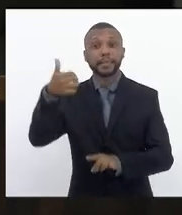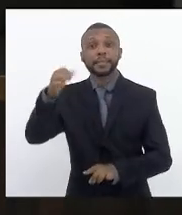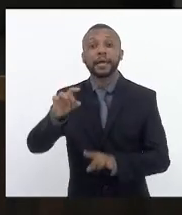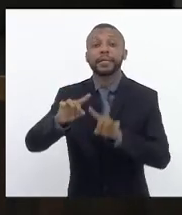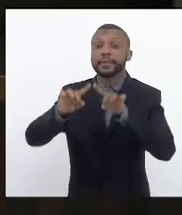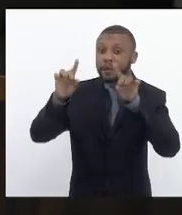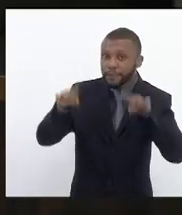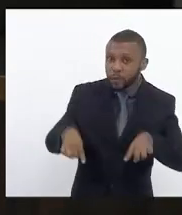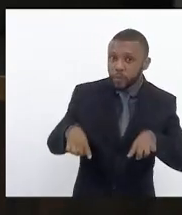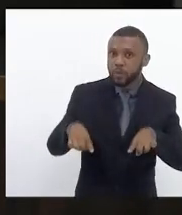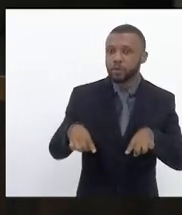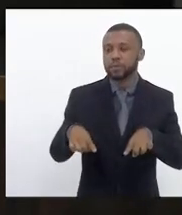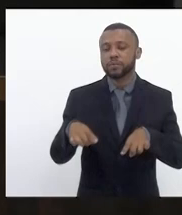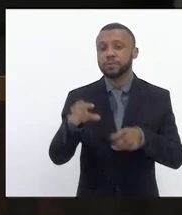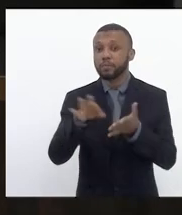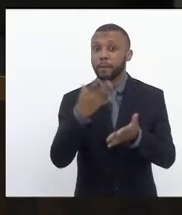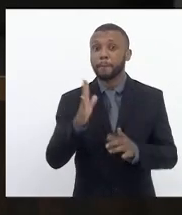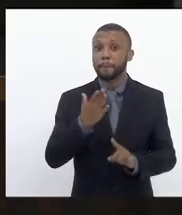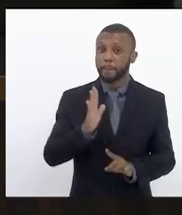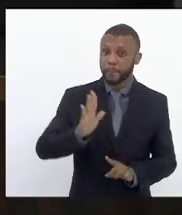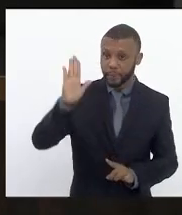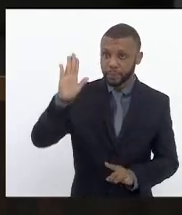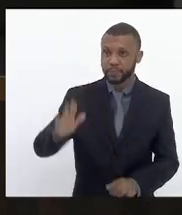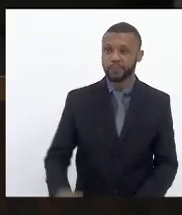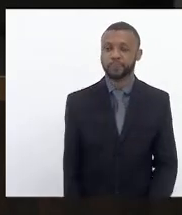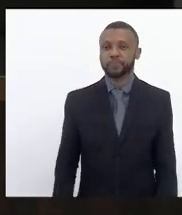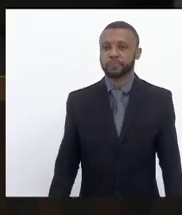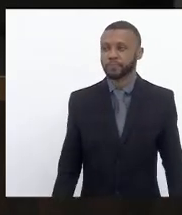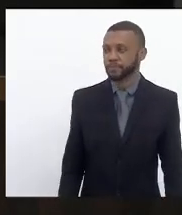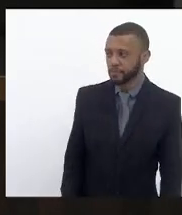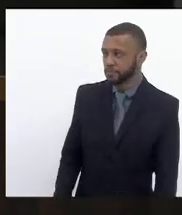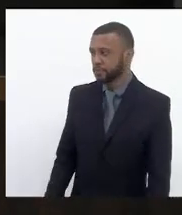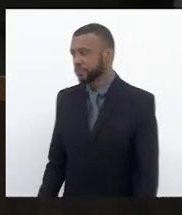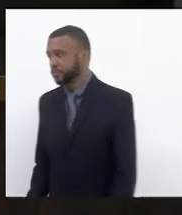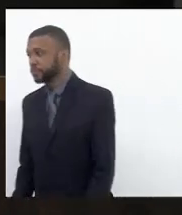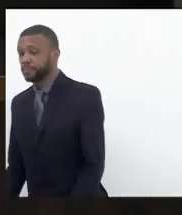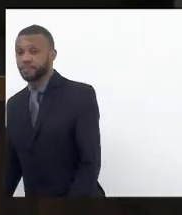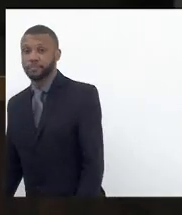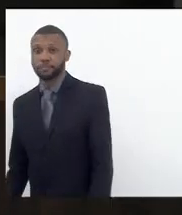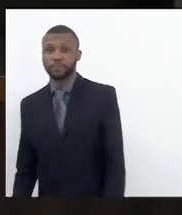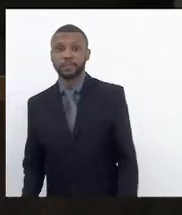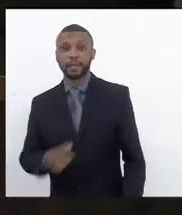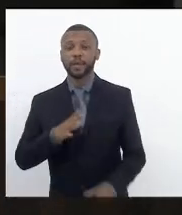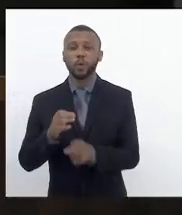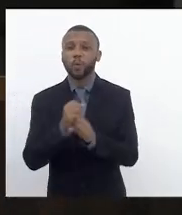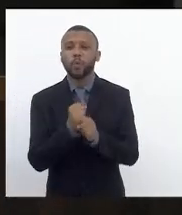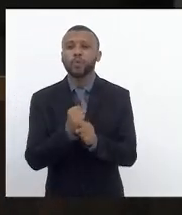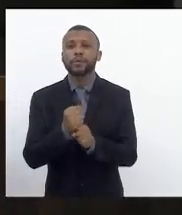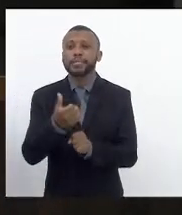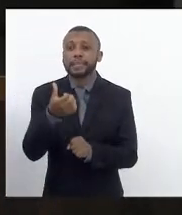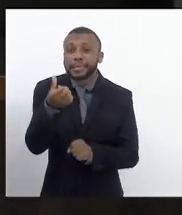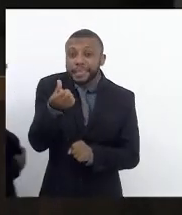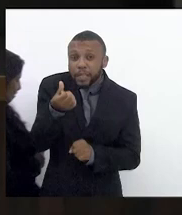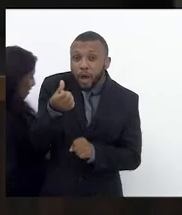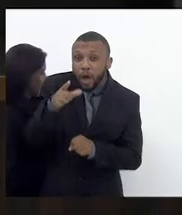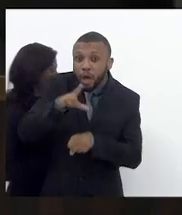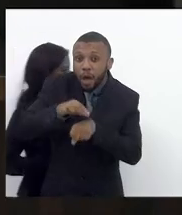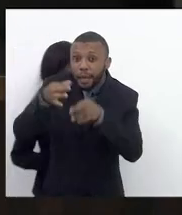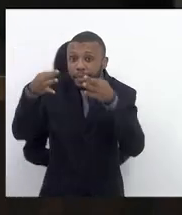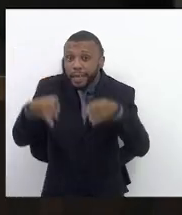servidores e mais a fala do secretário de fazenda e nós vamos ser às dezoito horas se